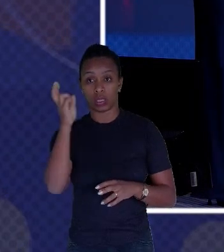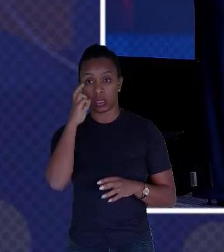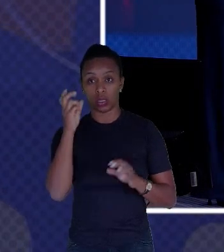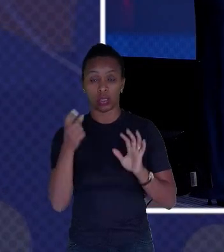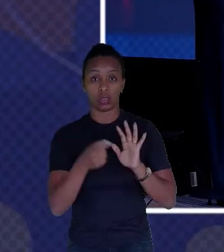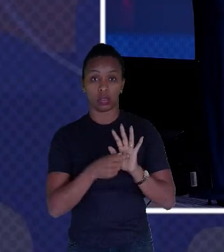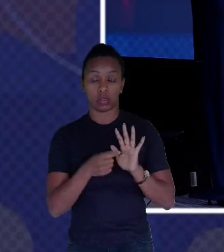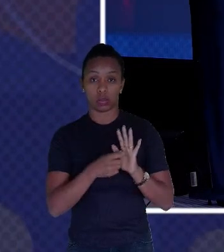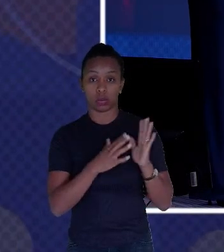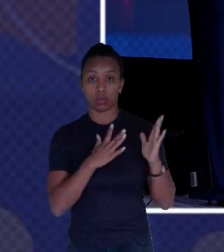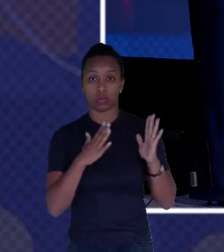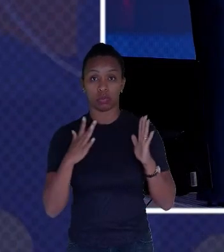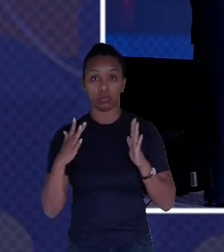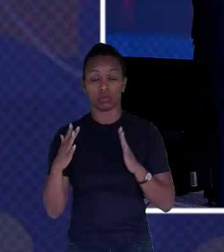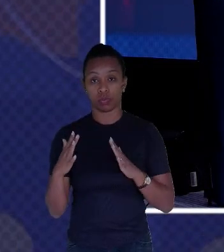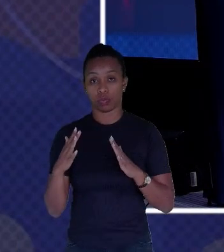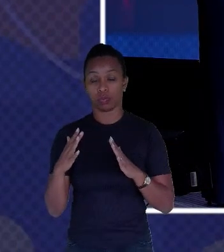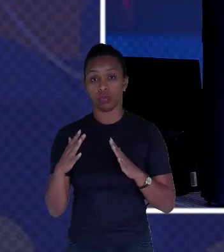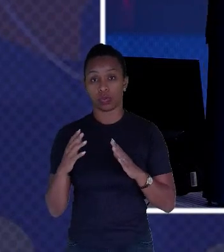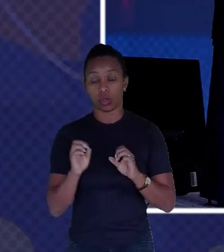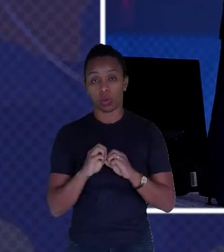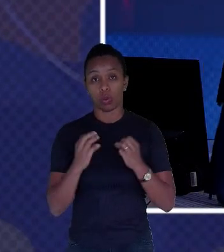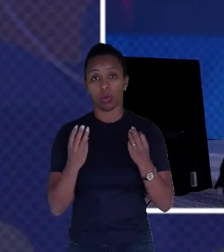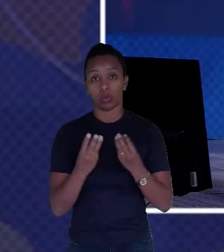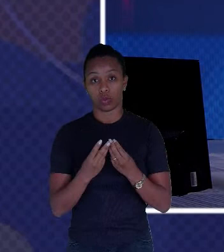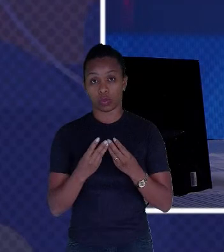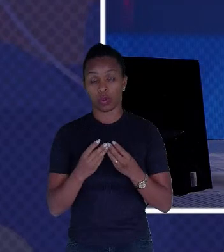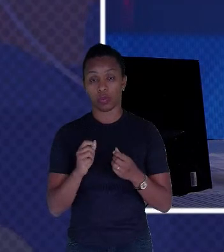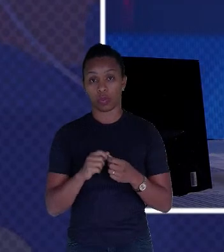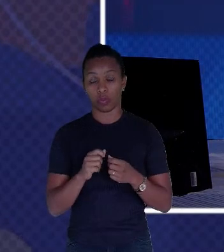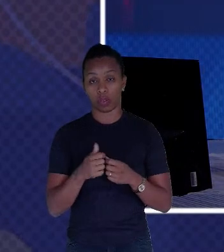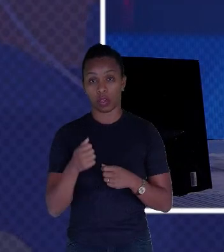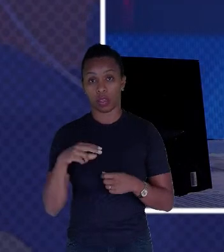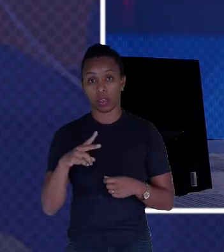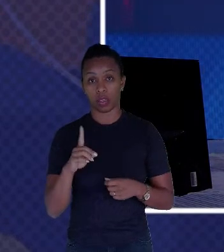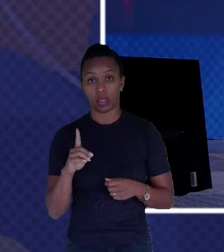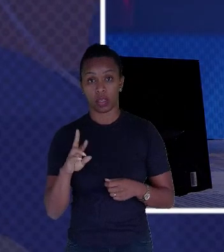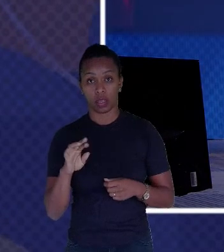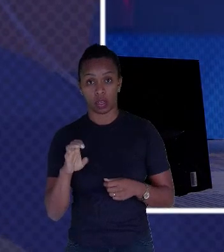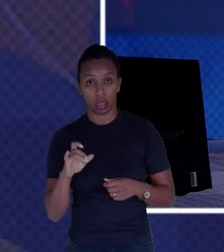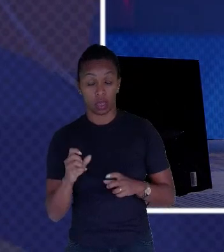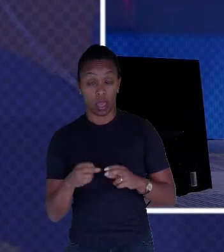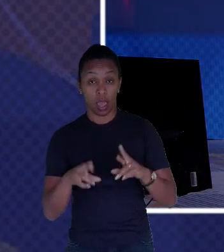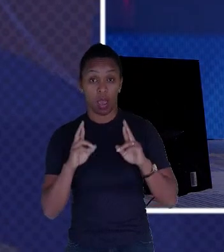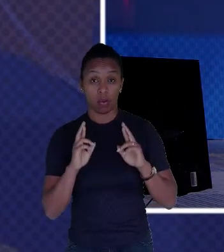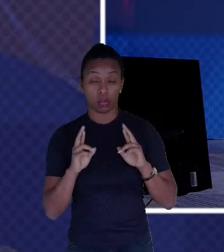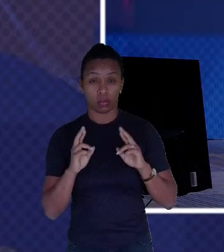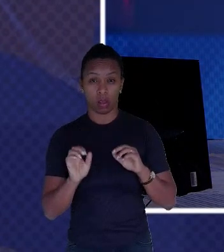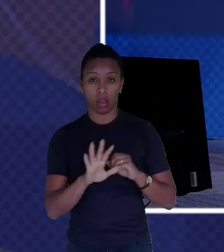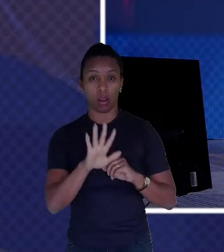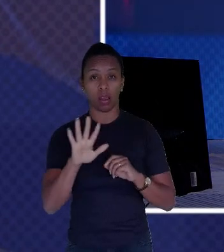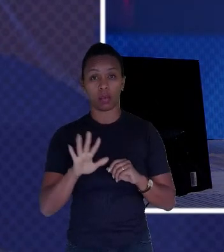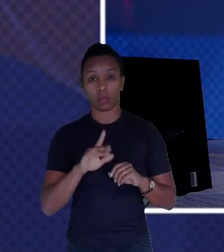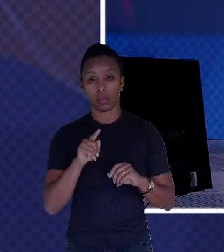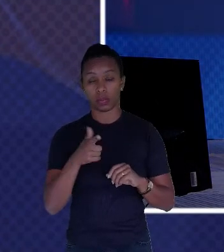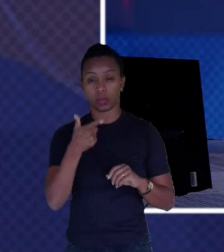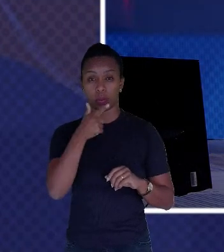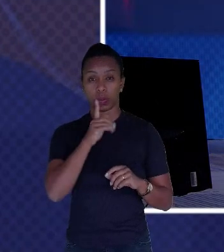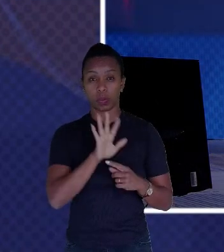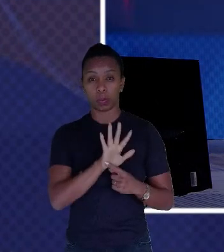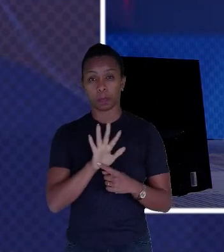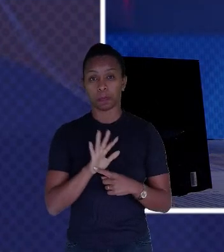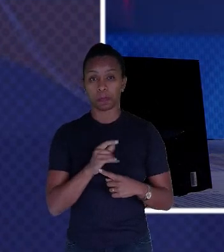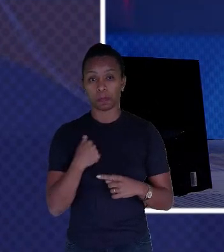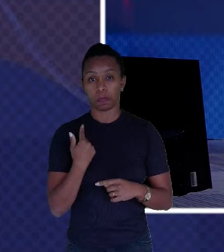Artificial durante o workshop foi conduzida aqui pelo André Arruda está aqui na minha frente e eu espero que a imagem que vocês consigam